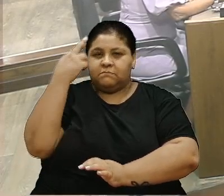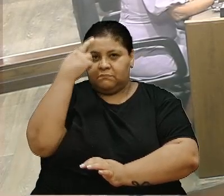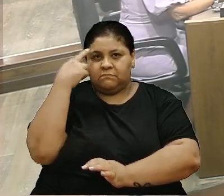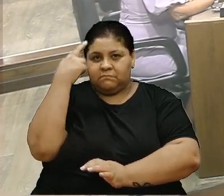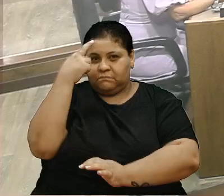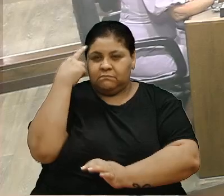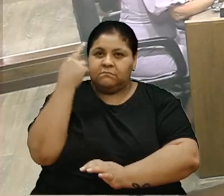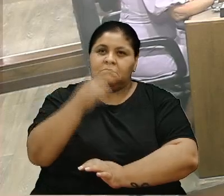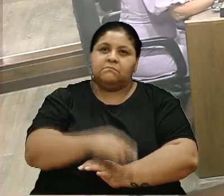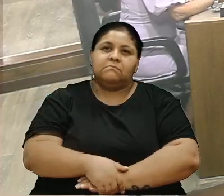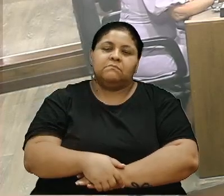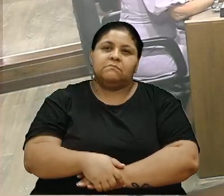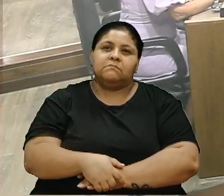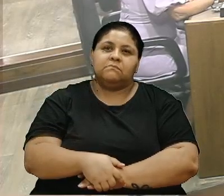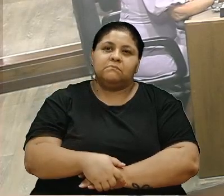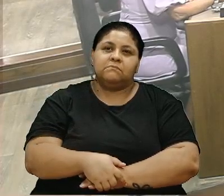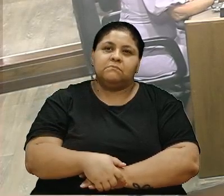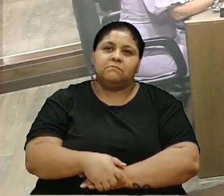Bueno.